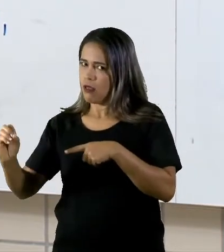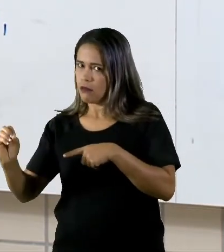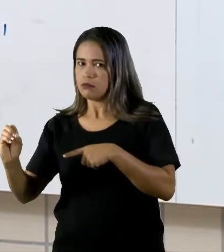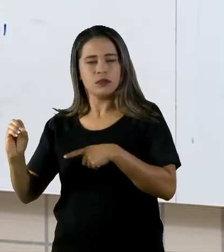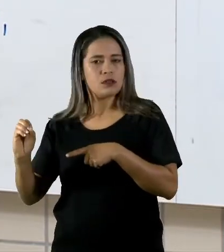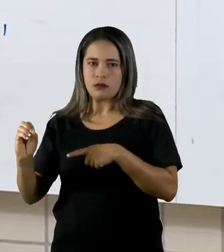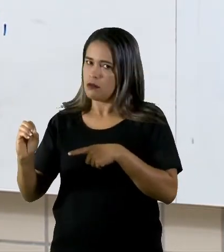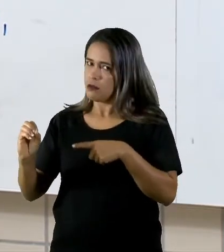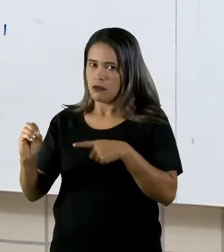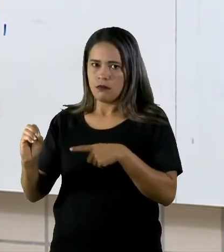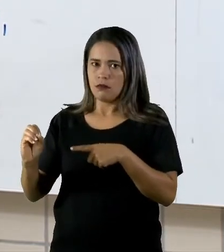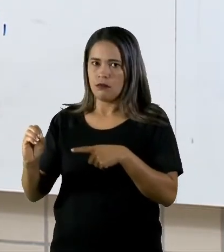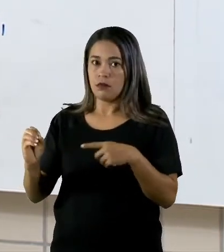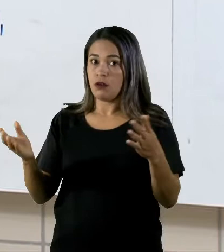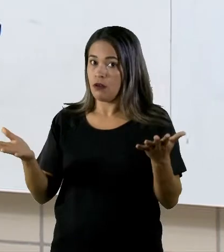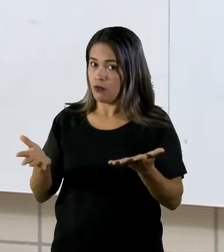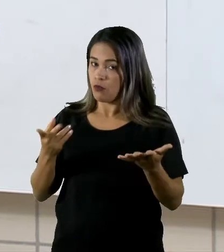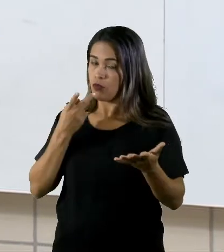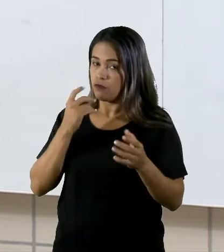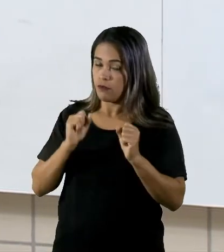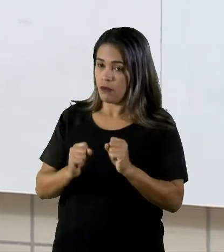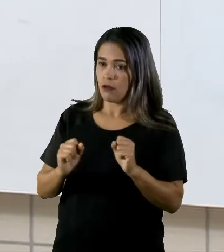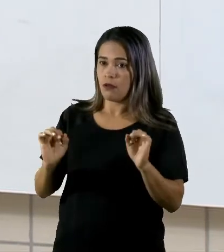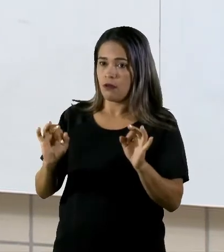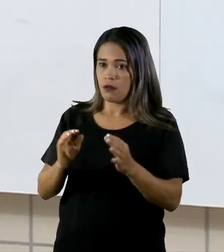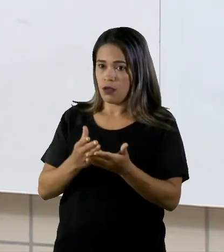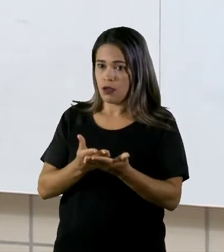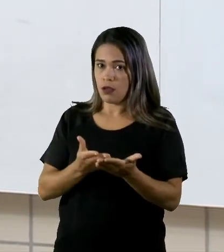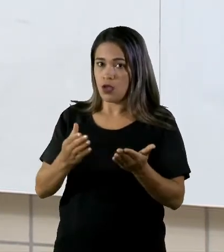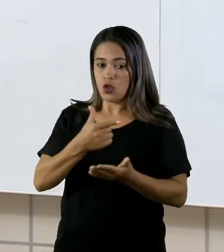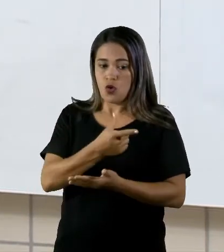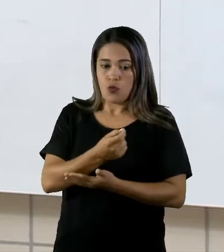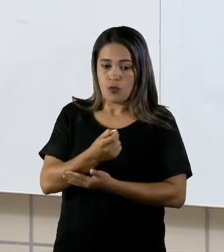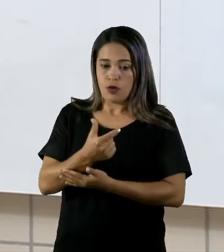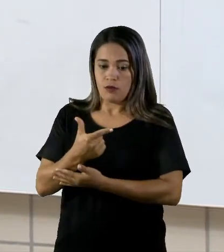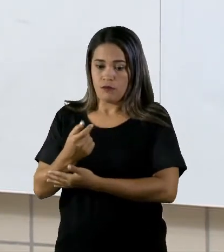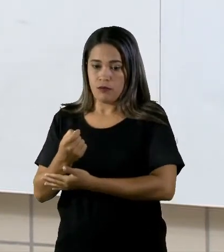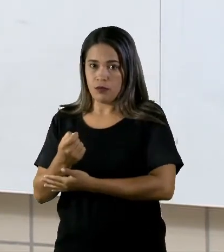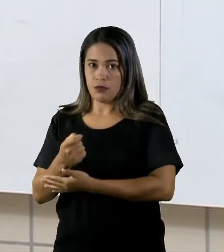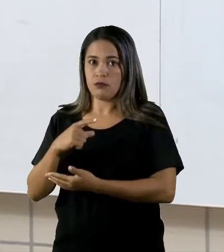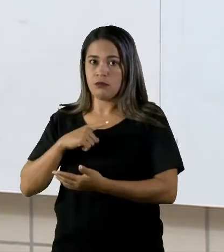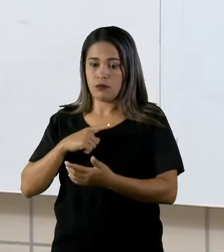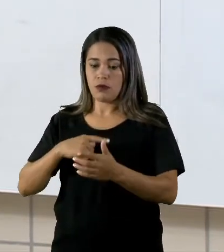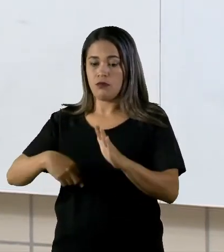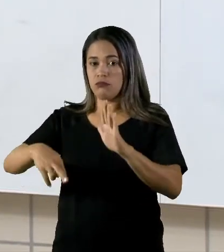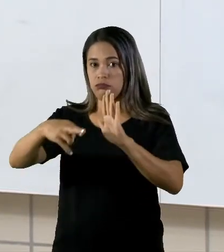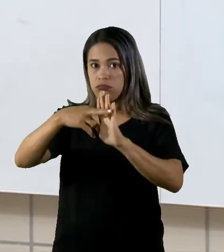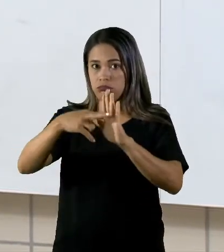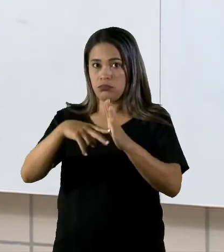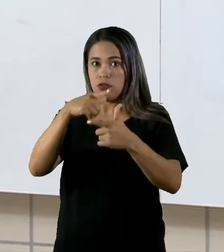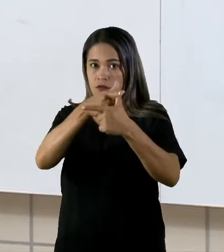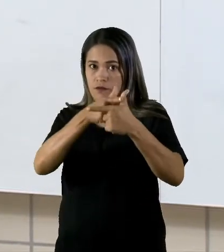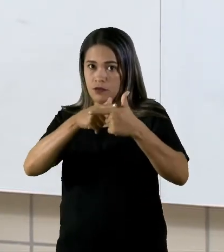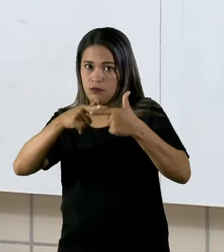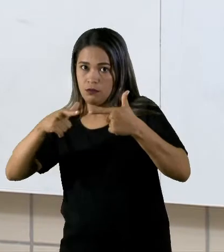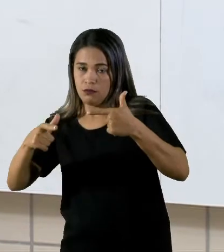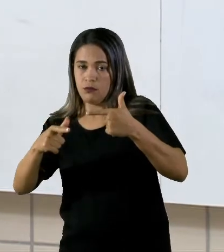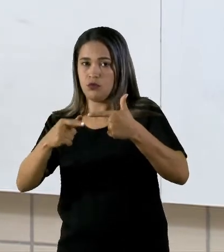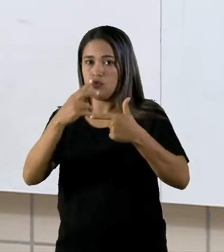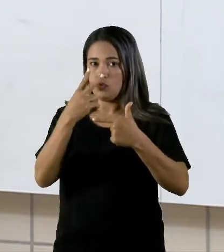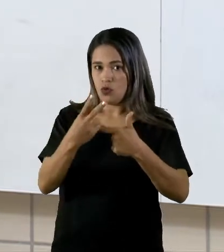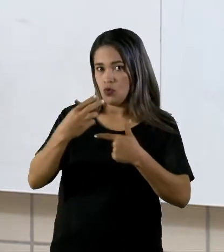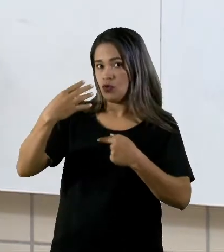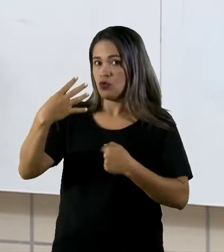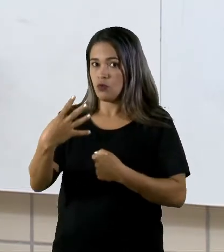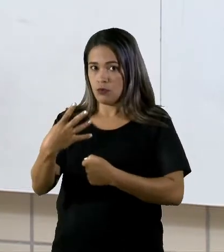Não. Então, eu posso dizer que o nosso ano 2020 são divisíveis por 2,